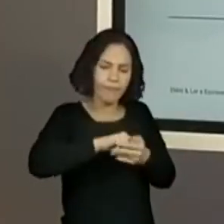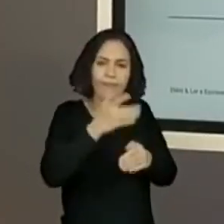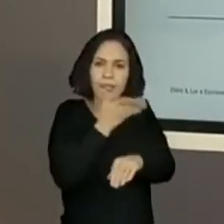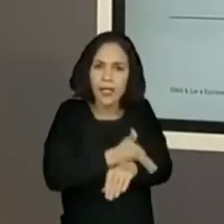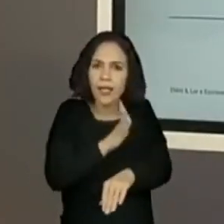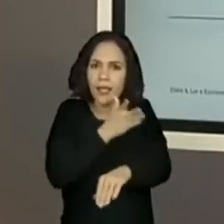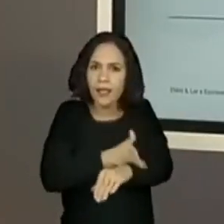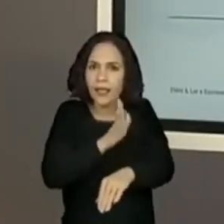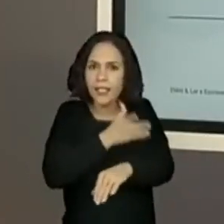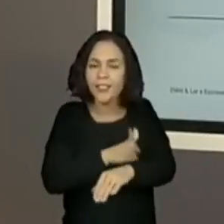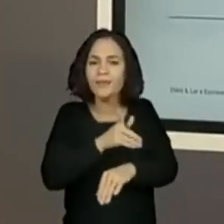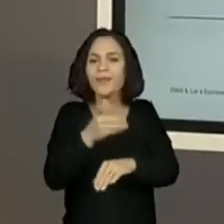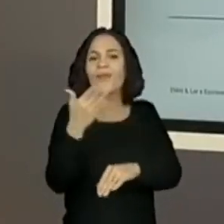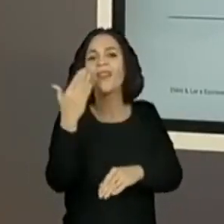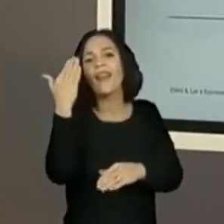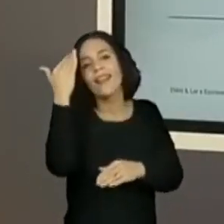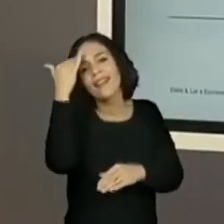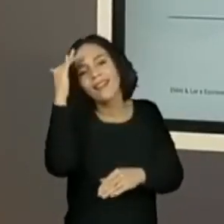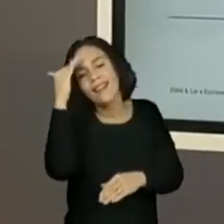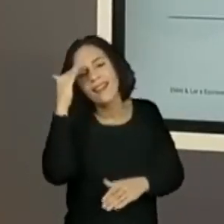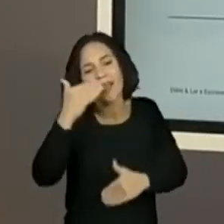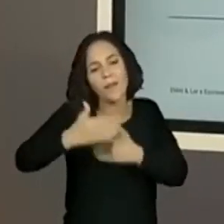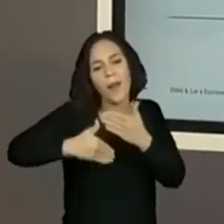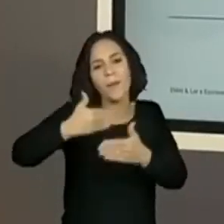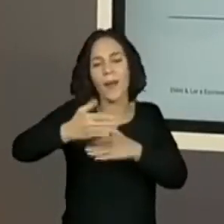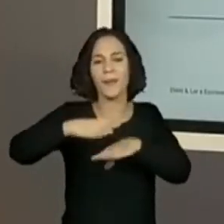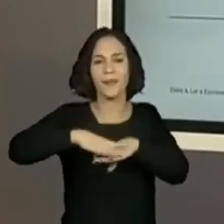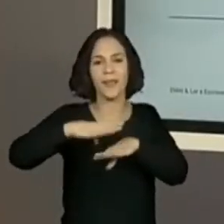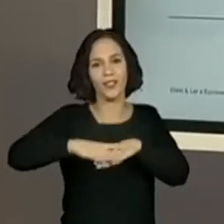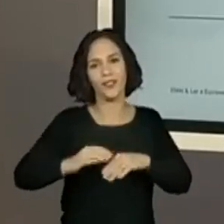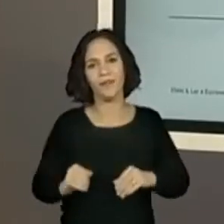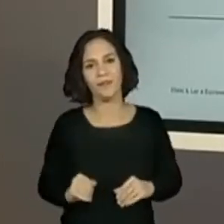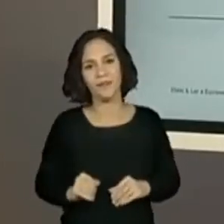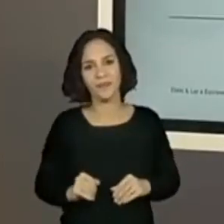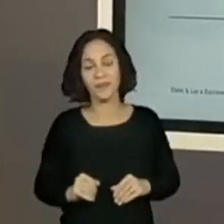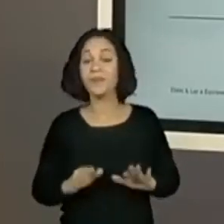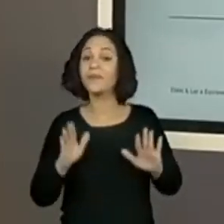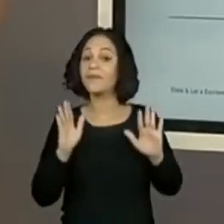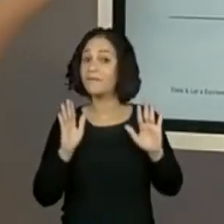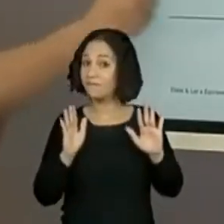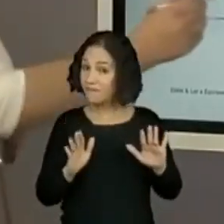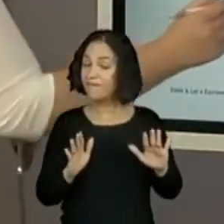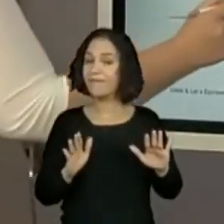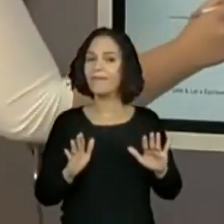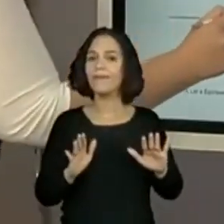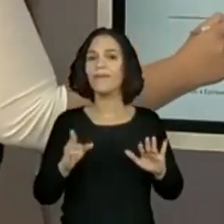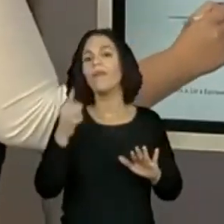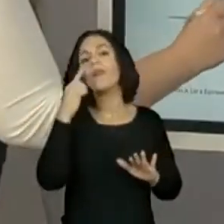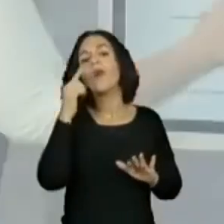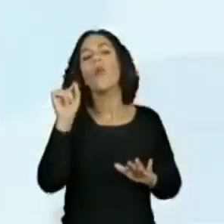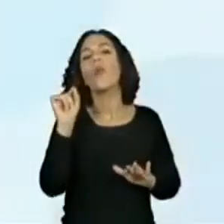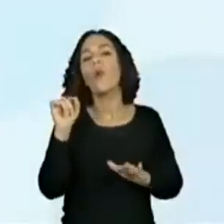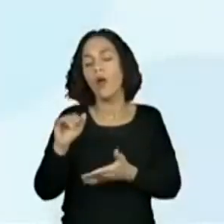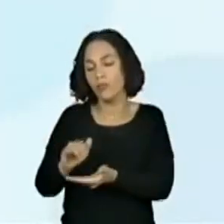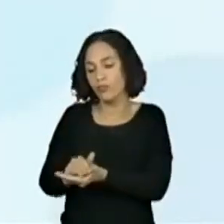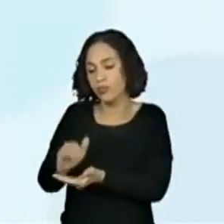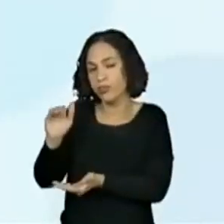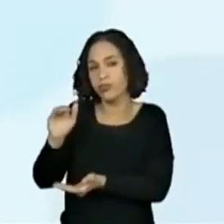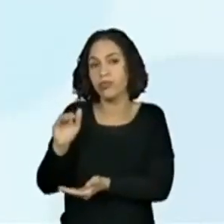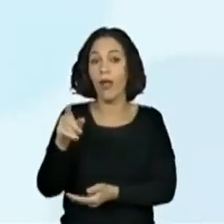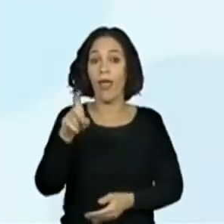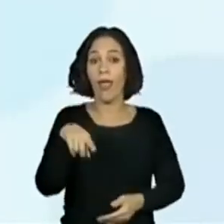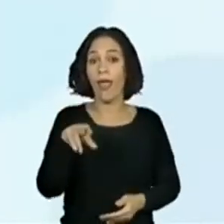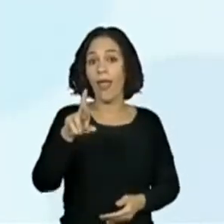vocês vão entendendo algumas situações da matemática. Bom, eu sei que ele juntou